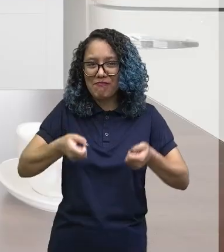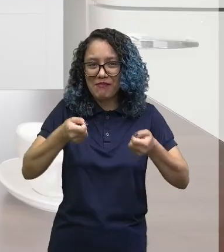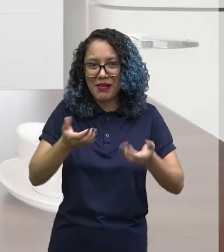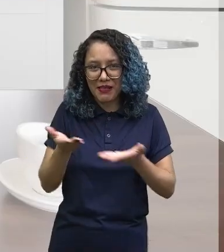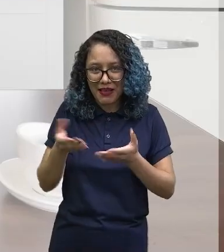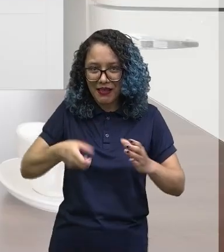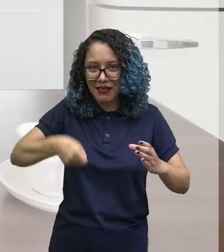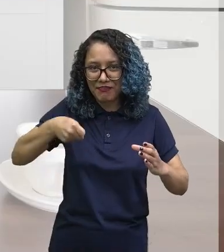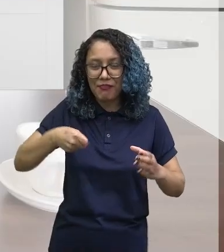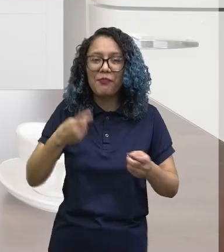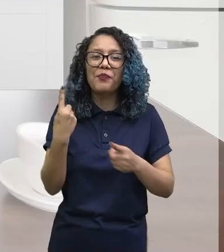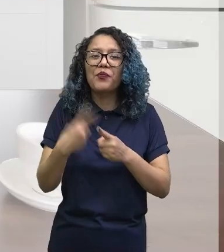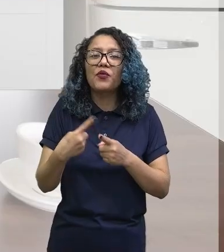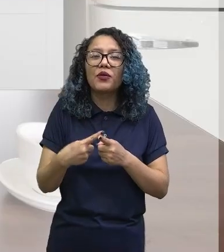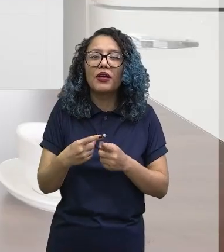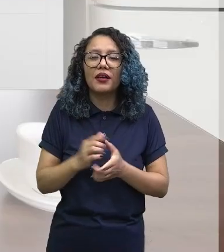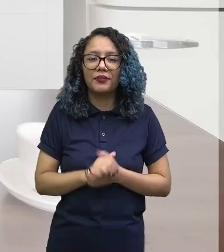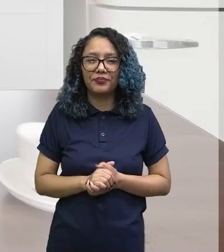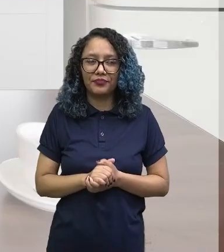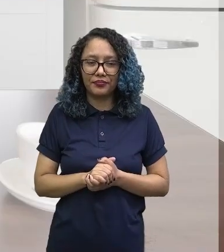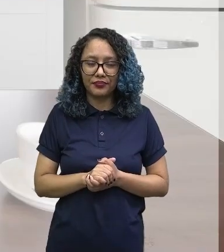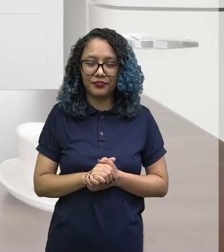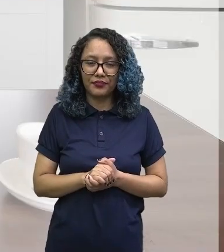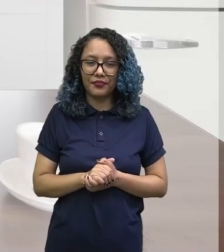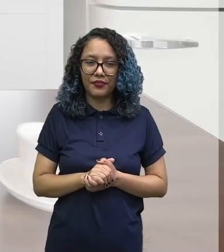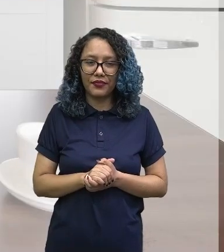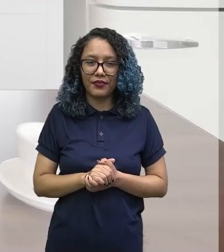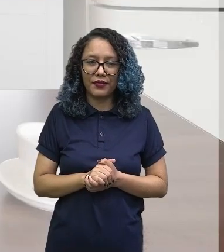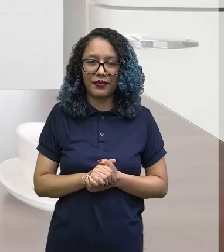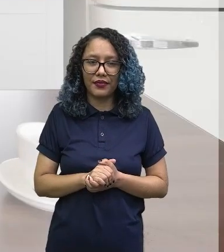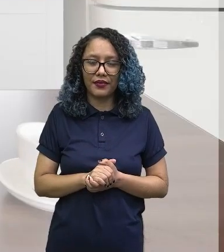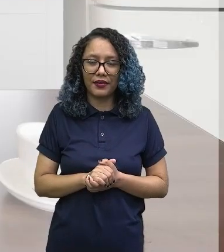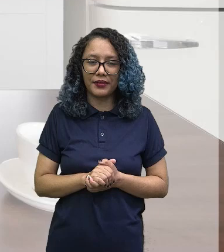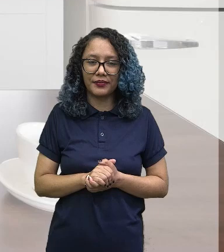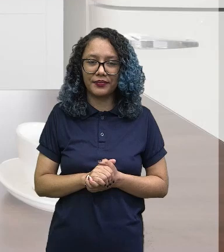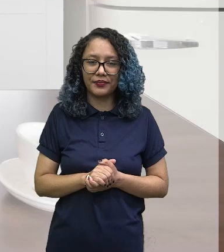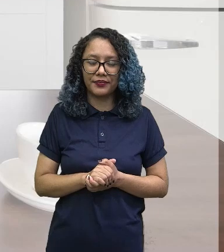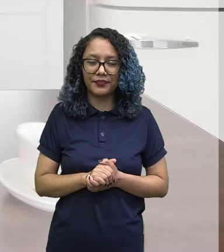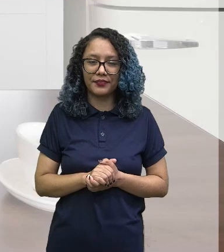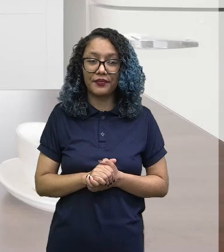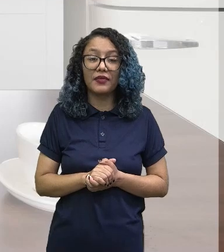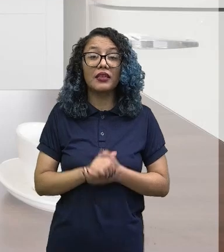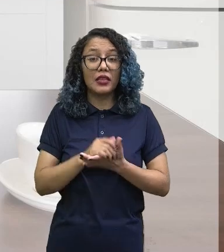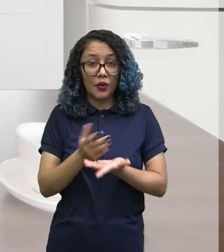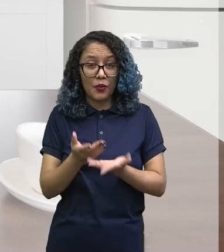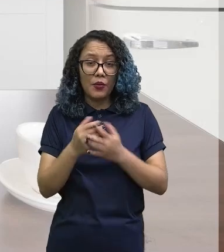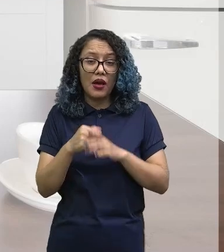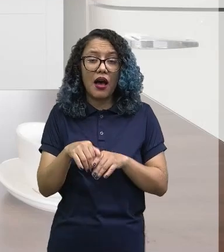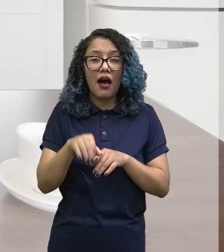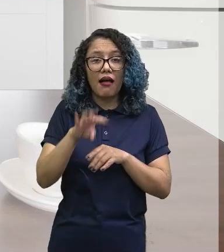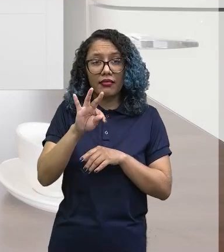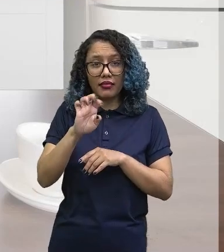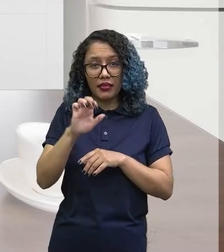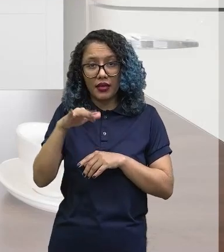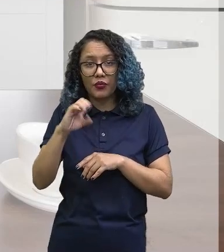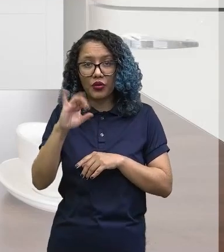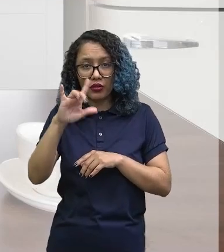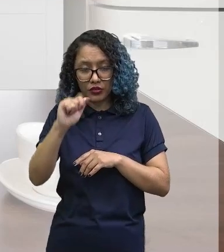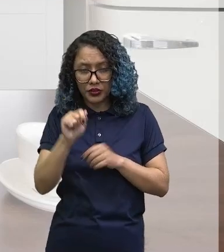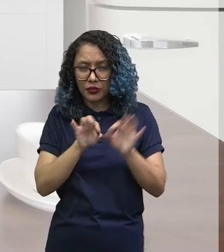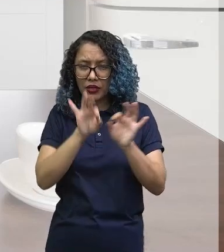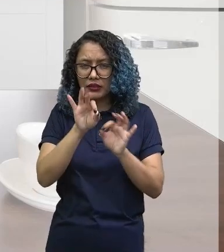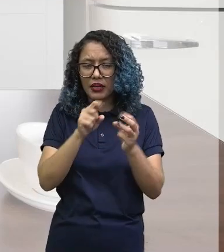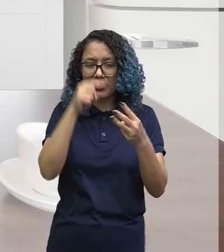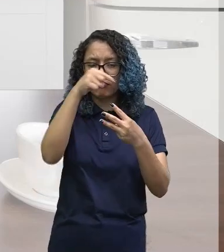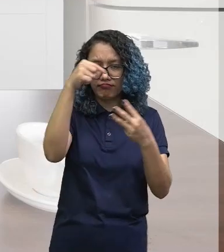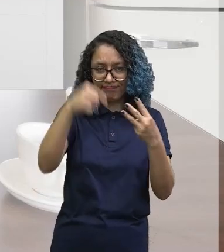Por quê? A termologia, como você percebe aí, a termologia ela pode ser dividida, como nós já falamos,